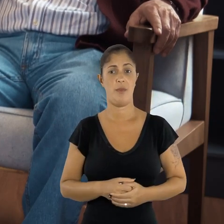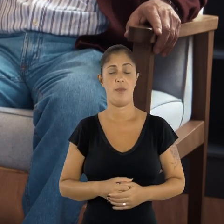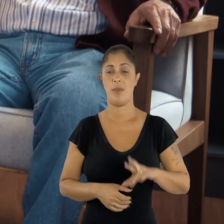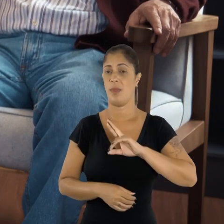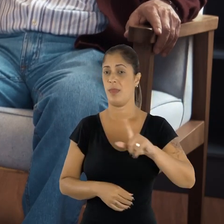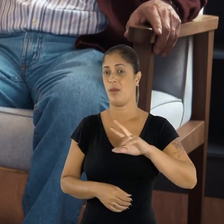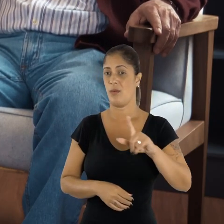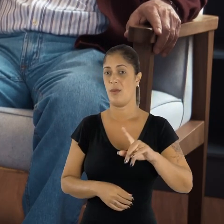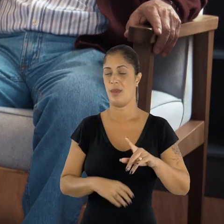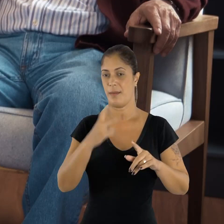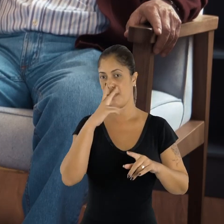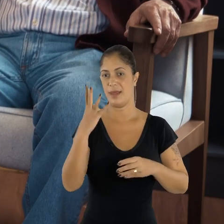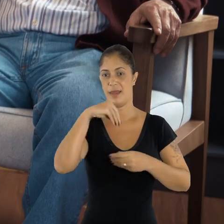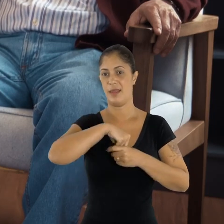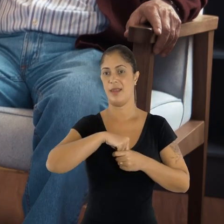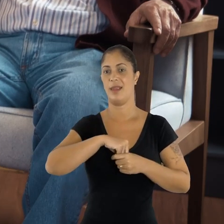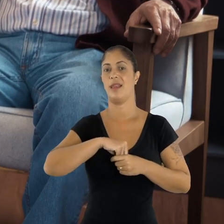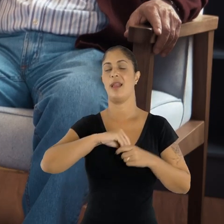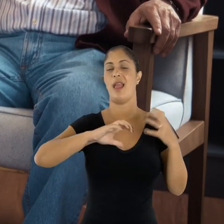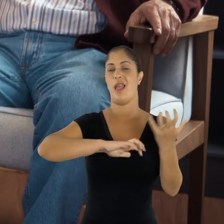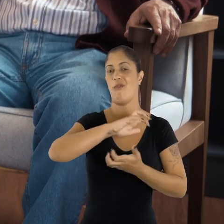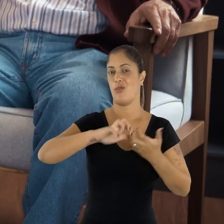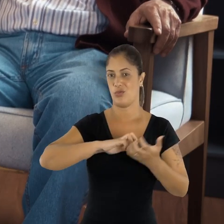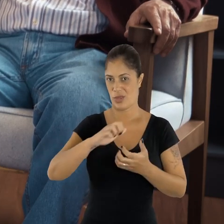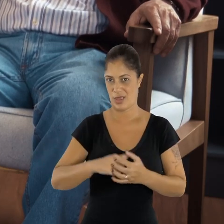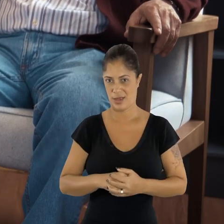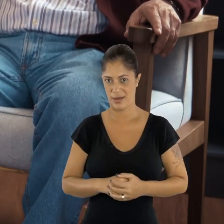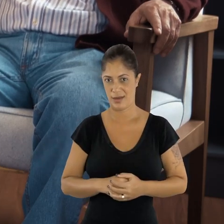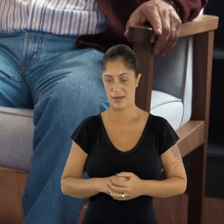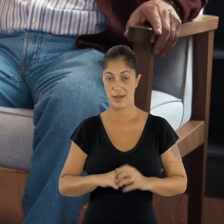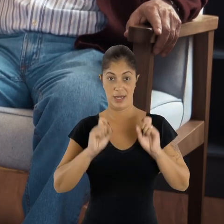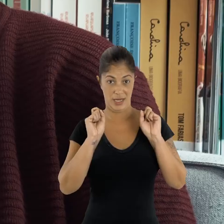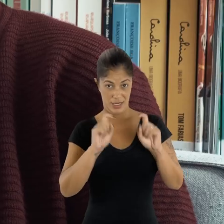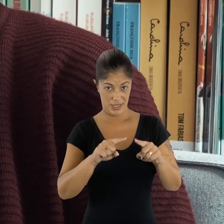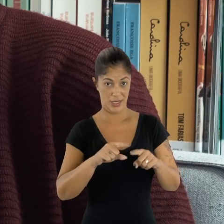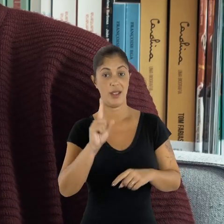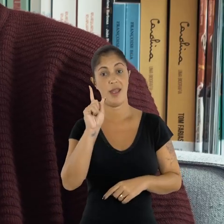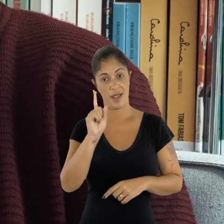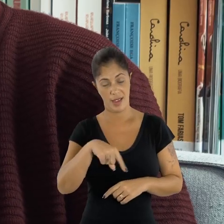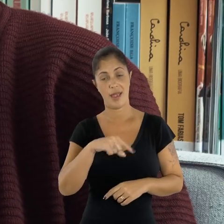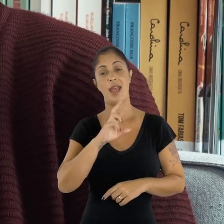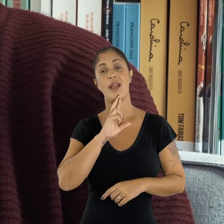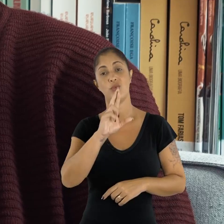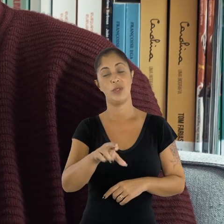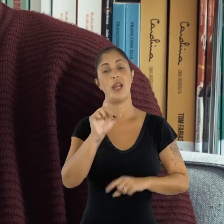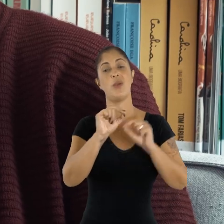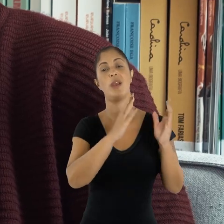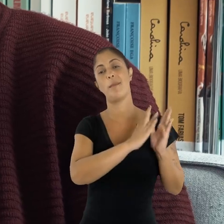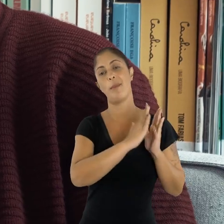dele, Guilherme Boulos. Não foi interiorizada a opção revolucionária. E isso